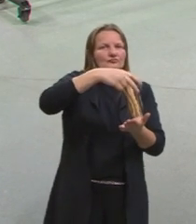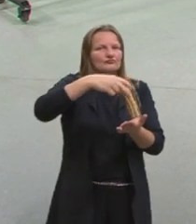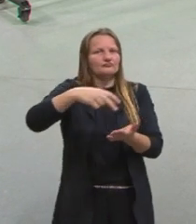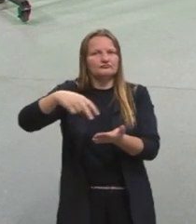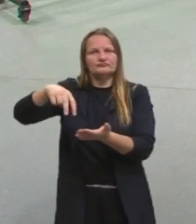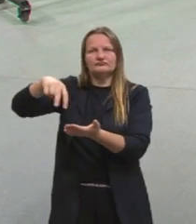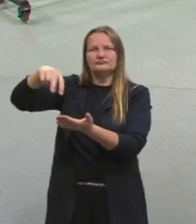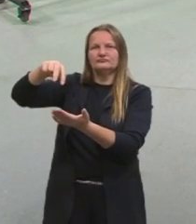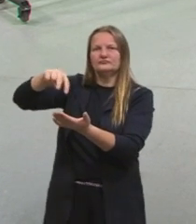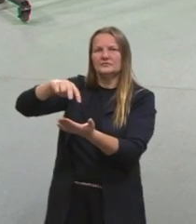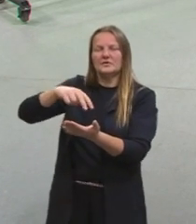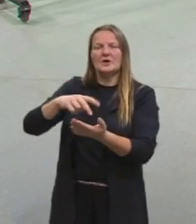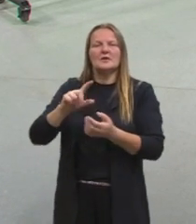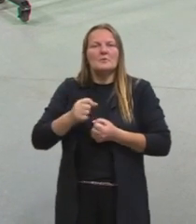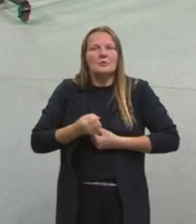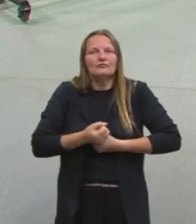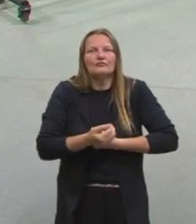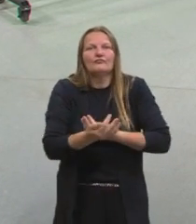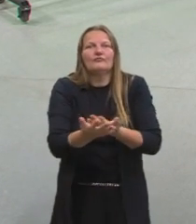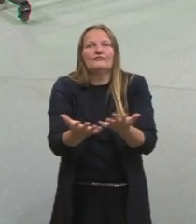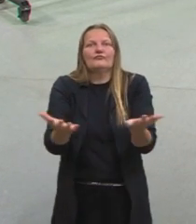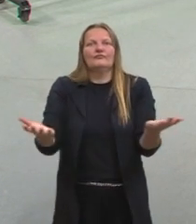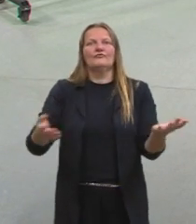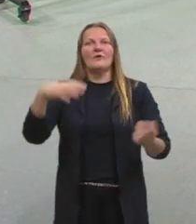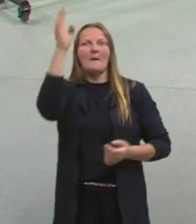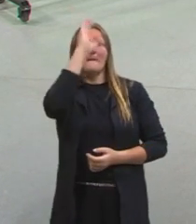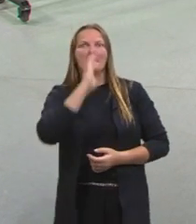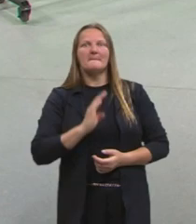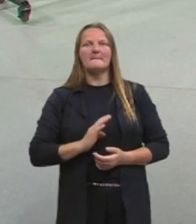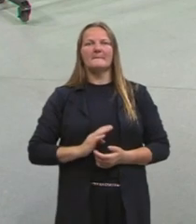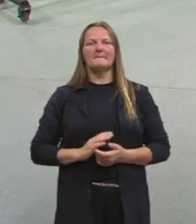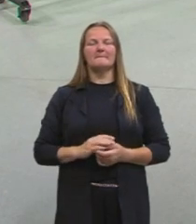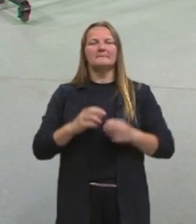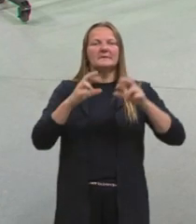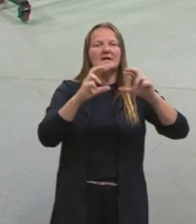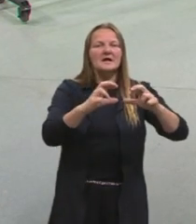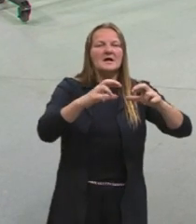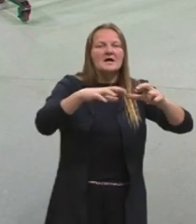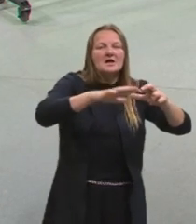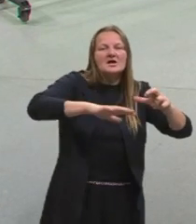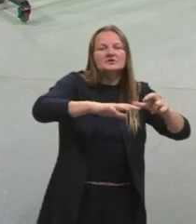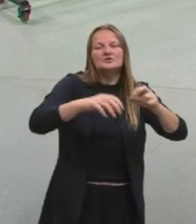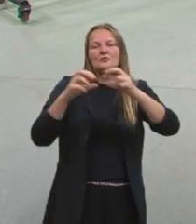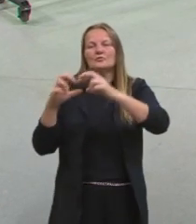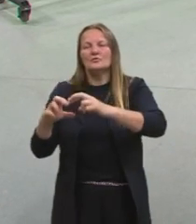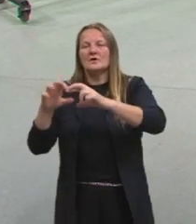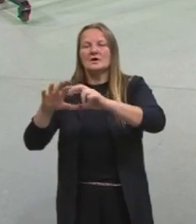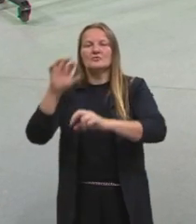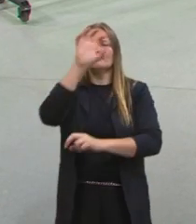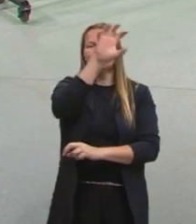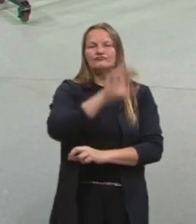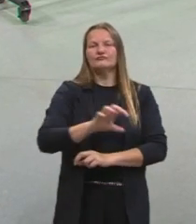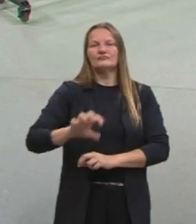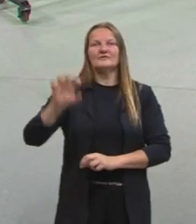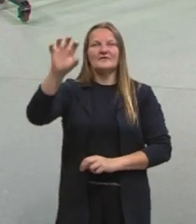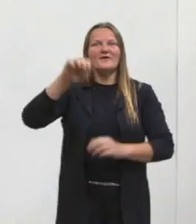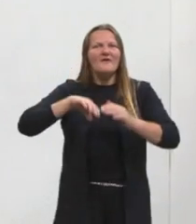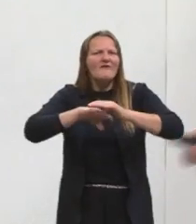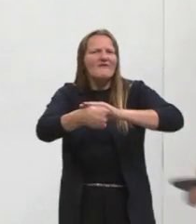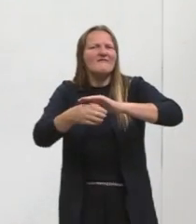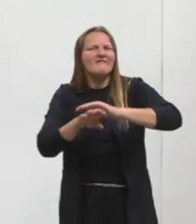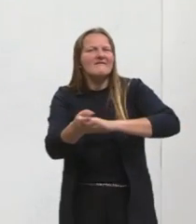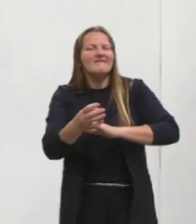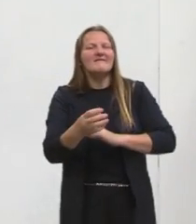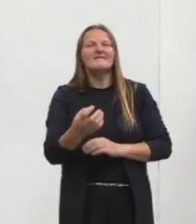que depois vai se espraiando pelo Brasil e de acordo com as regiões com as culturas populares na voz se adaptando e criando